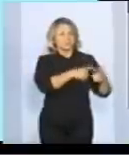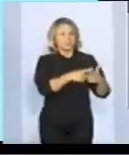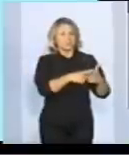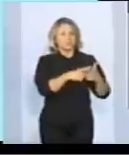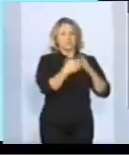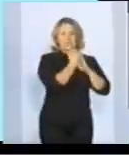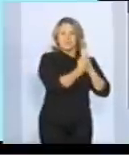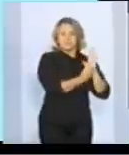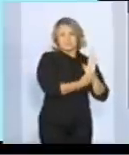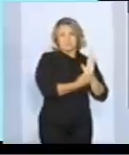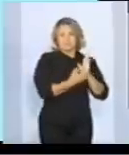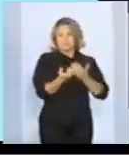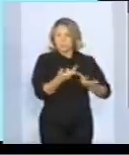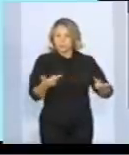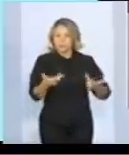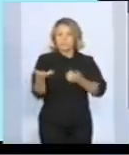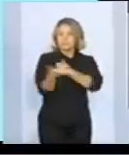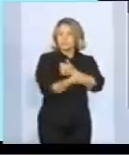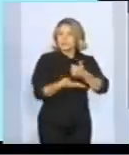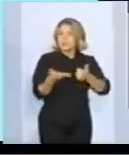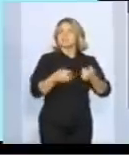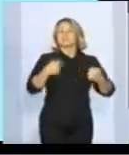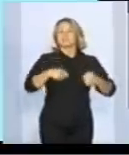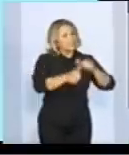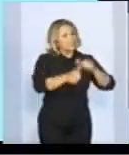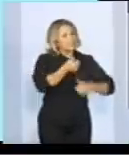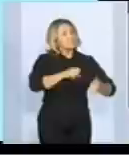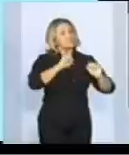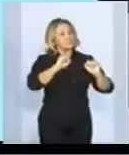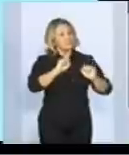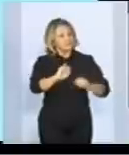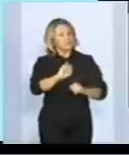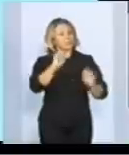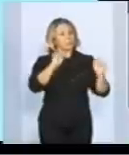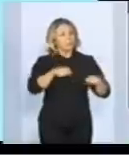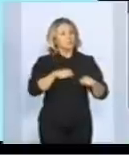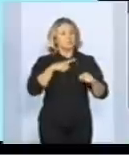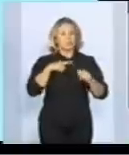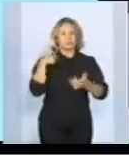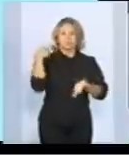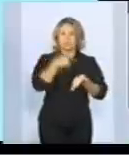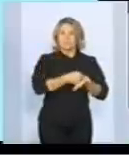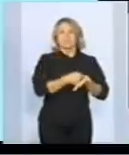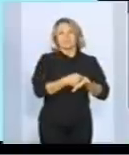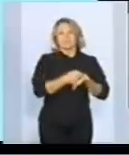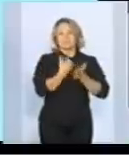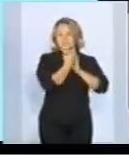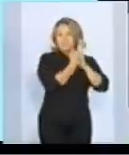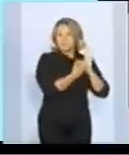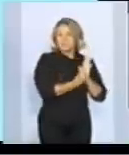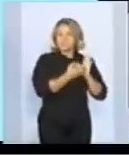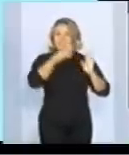aspectos básicos que eu preciso analisar para saber se é possível impor uma regulação e se essa regulação vai